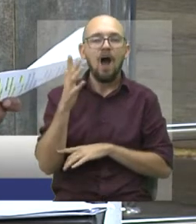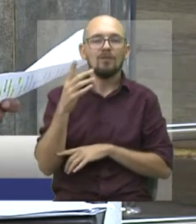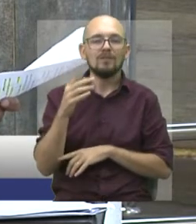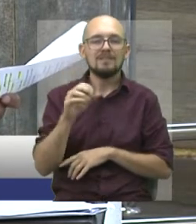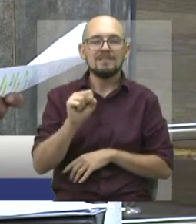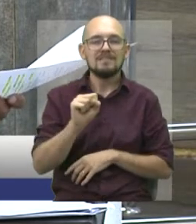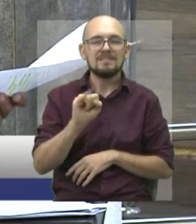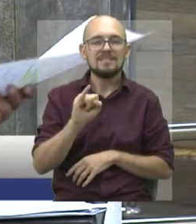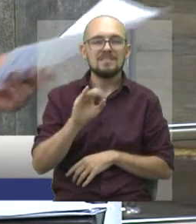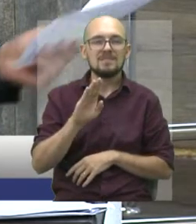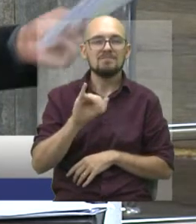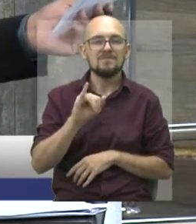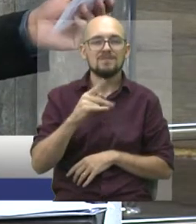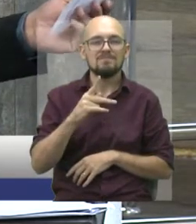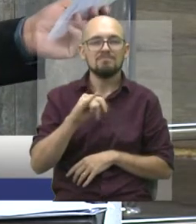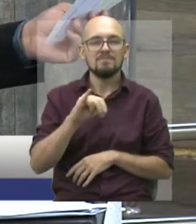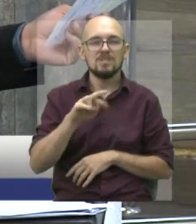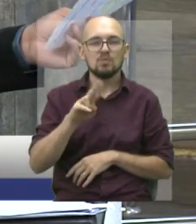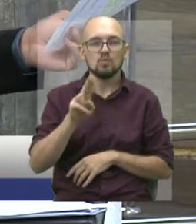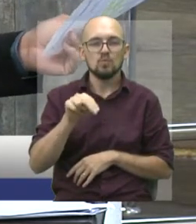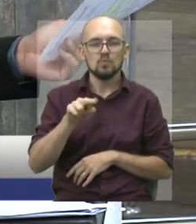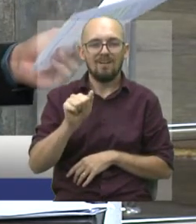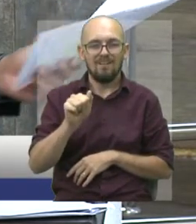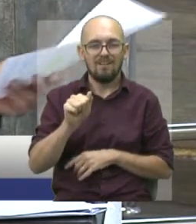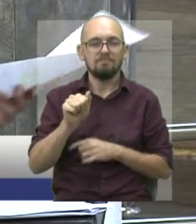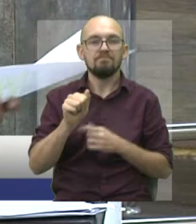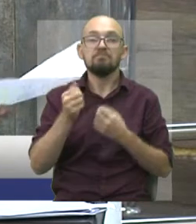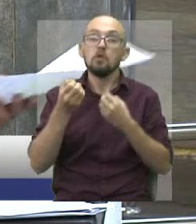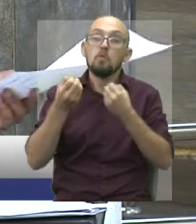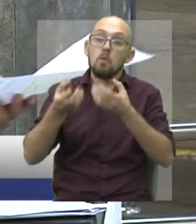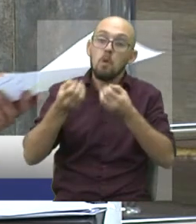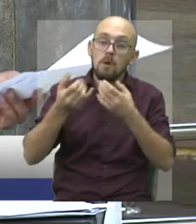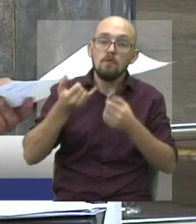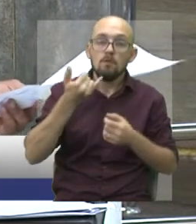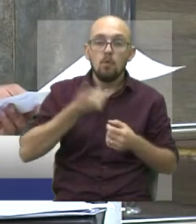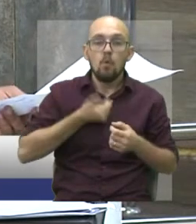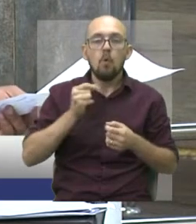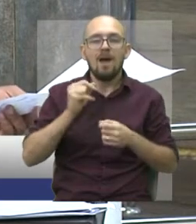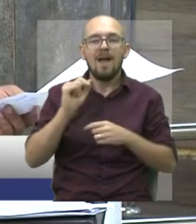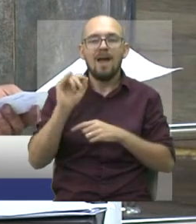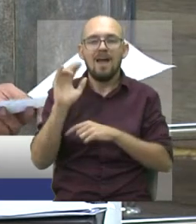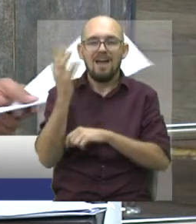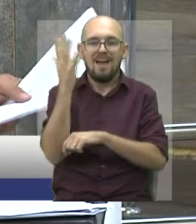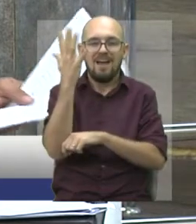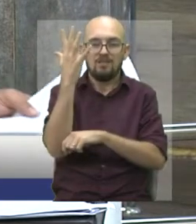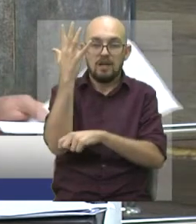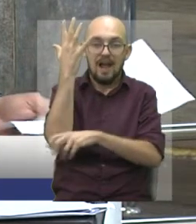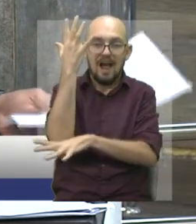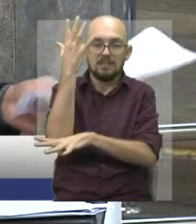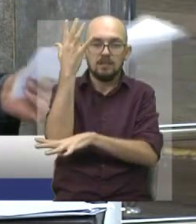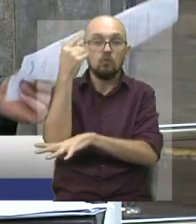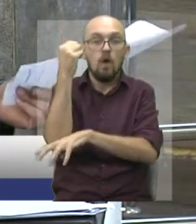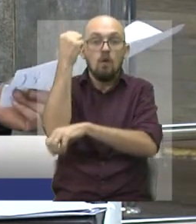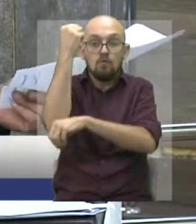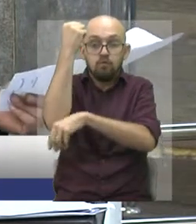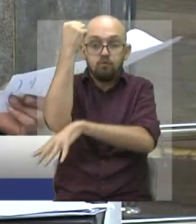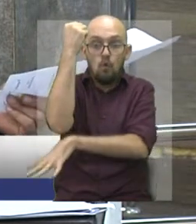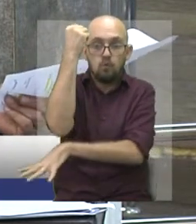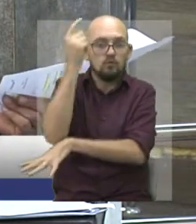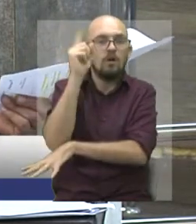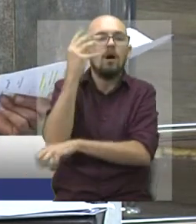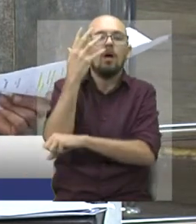sibipiruna, que segundo informações até do meio ambiente, a raiz dela é superficial. Ela não tem uma raiz profunda que